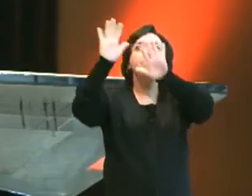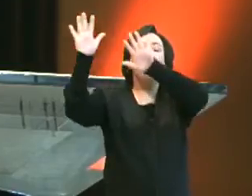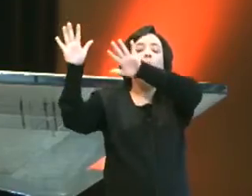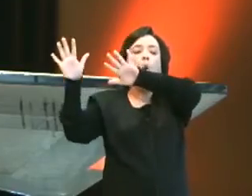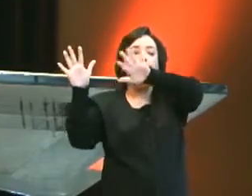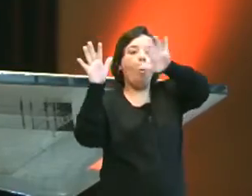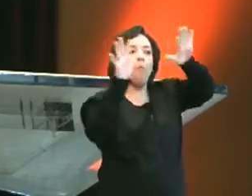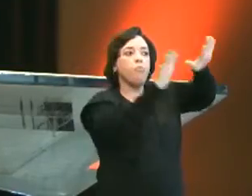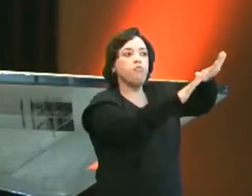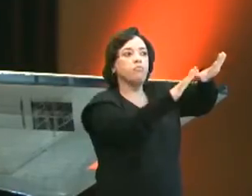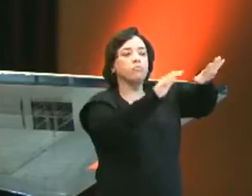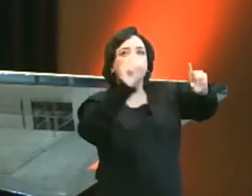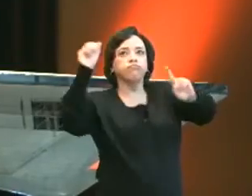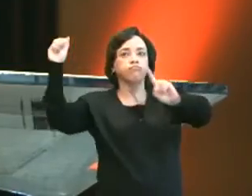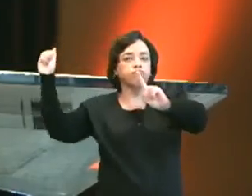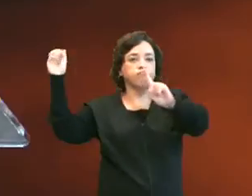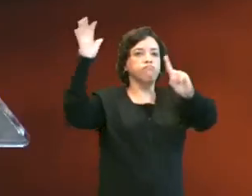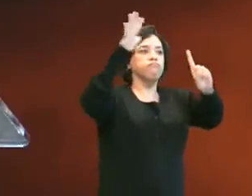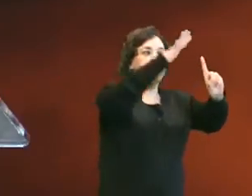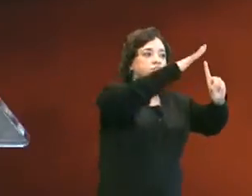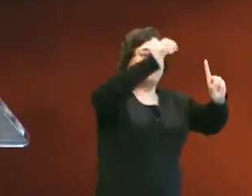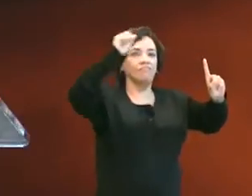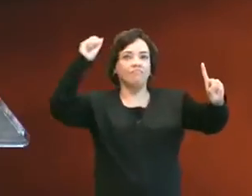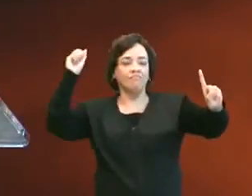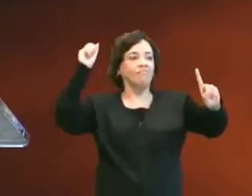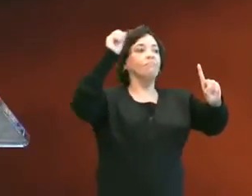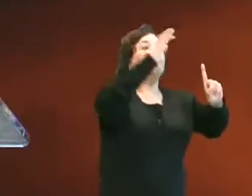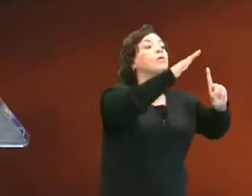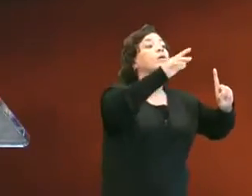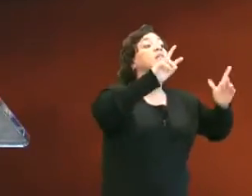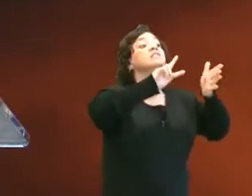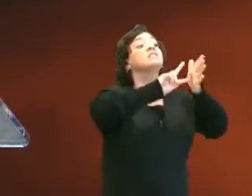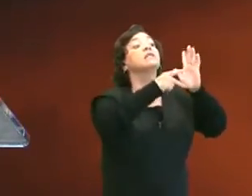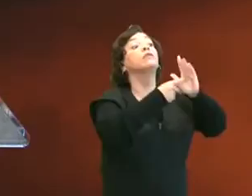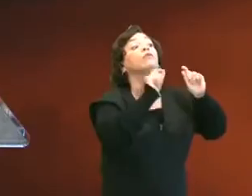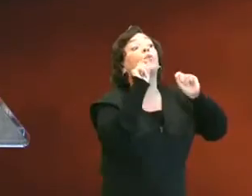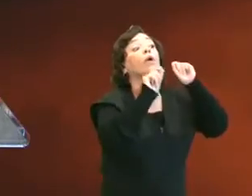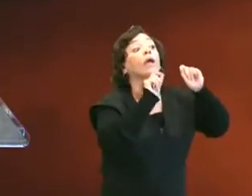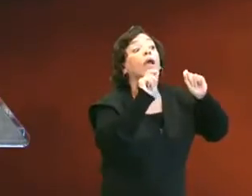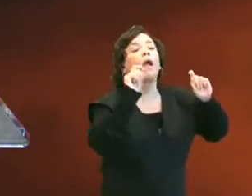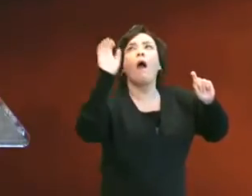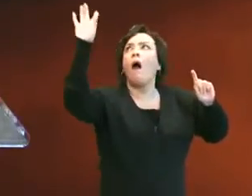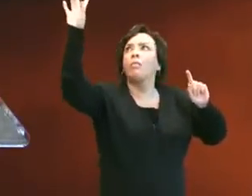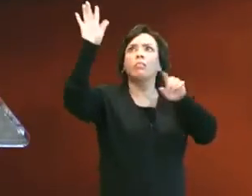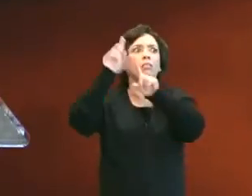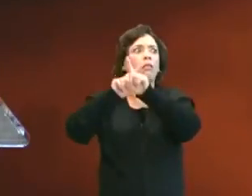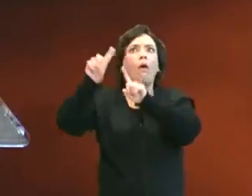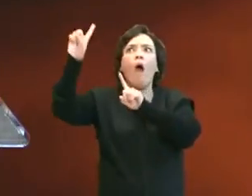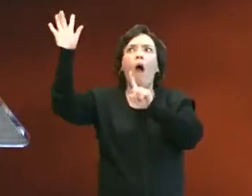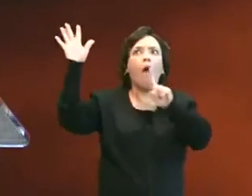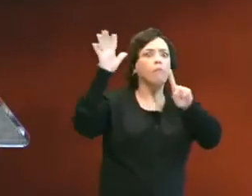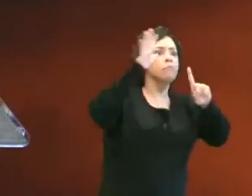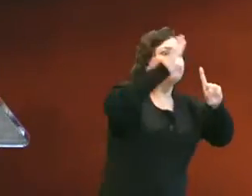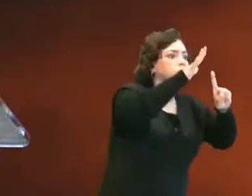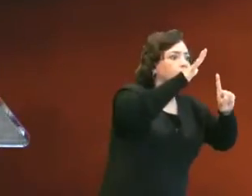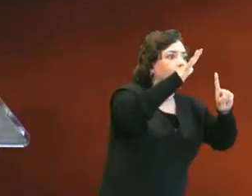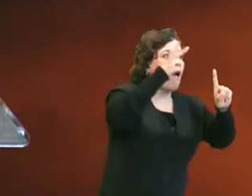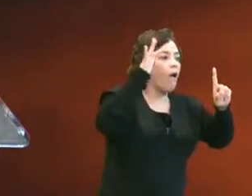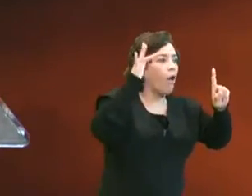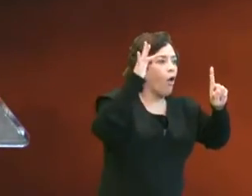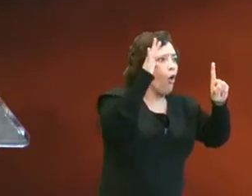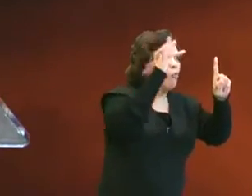sobre alguém, é que a Bíblia quer dizer que um toque de poder fez com que aquela